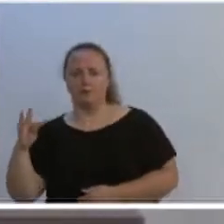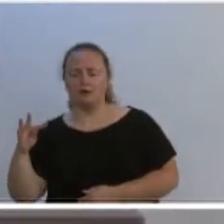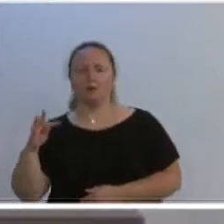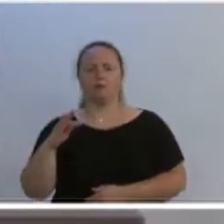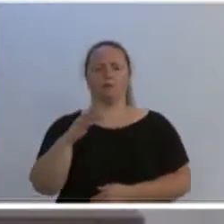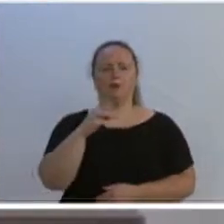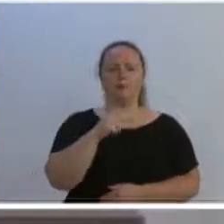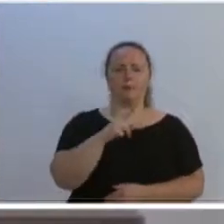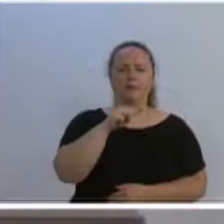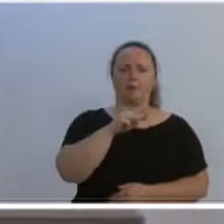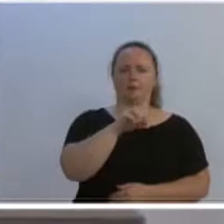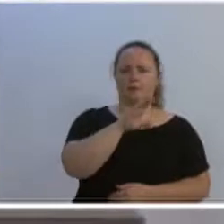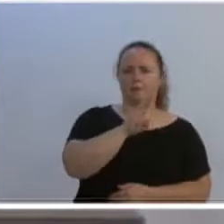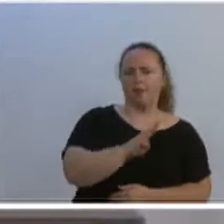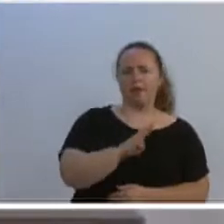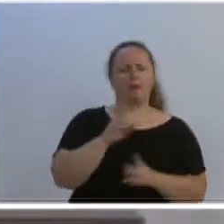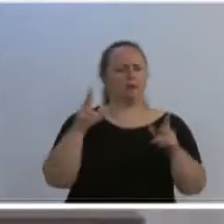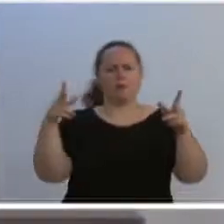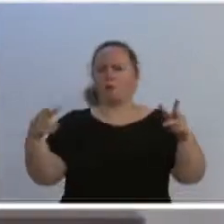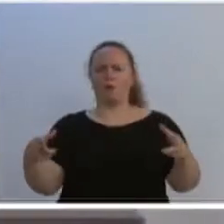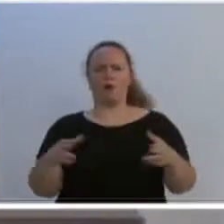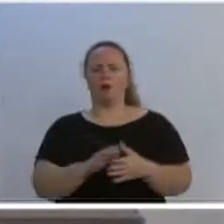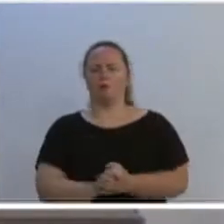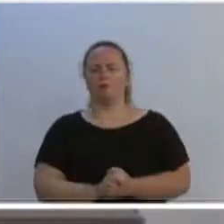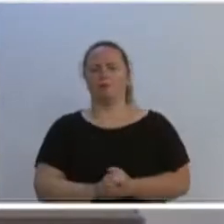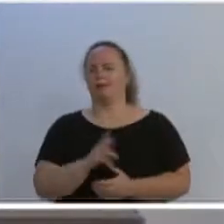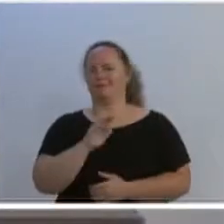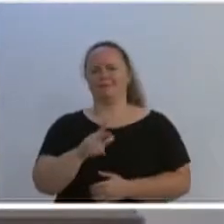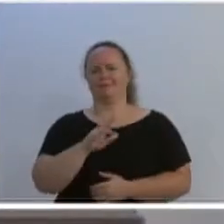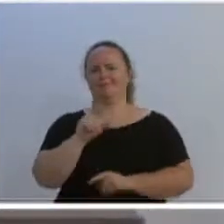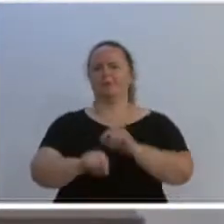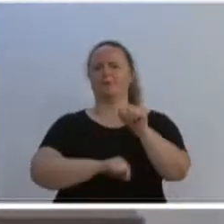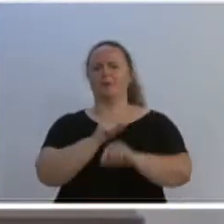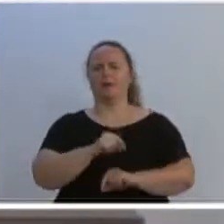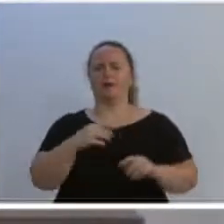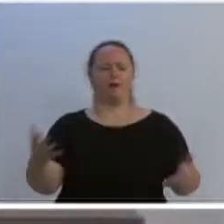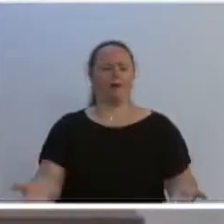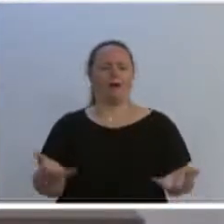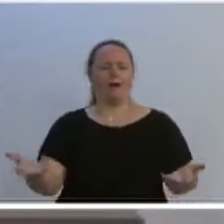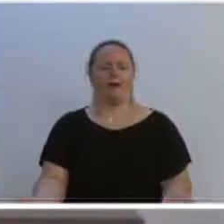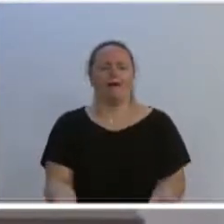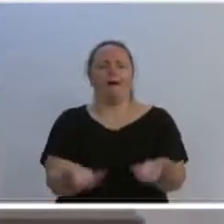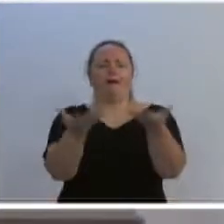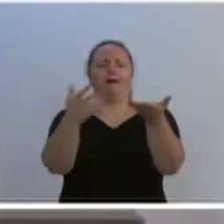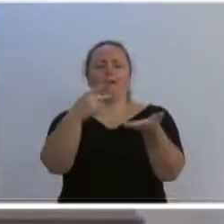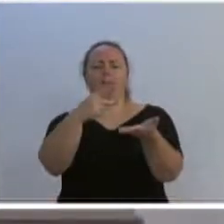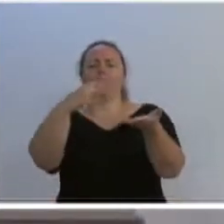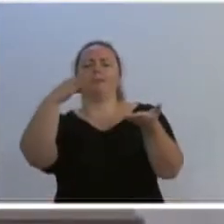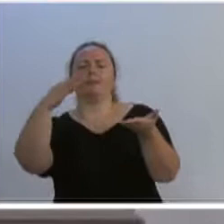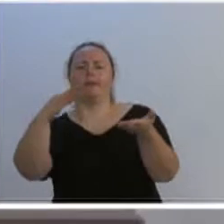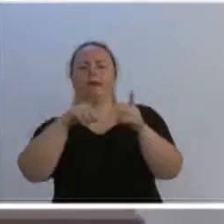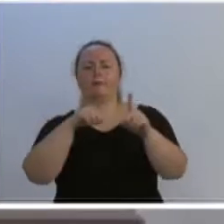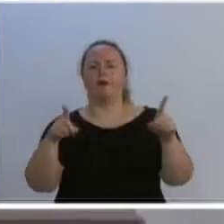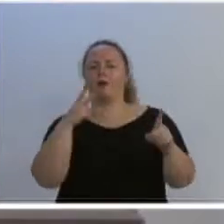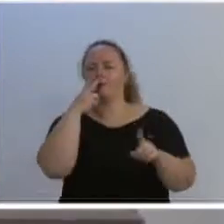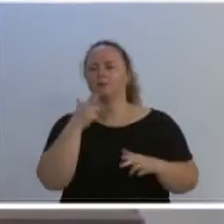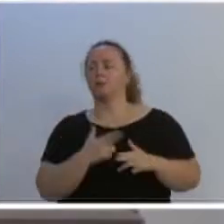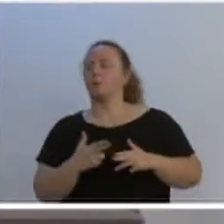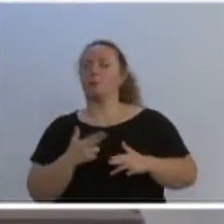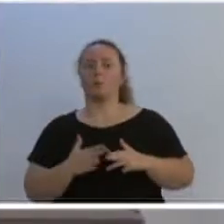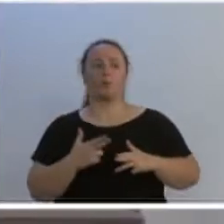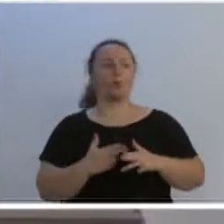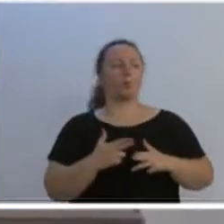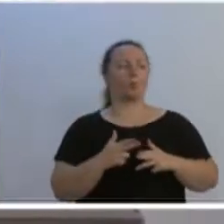E não vir aqui e simplesmente exaltar e esconder a realidade dos fatos, jogar sob a responsabilidade de um